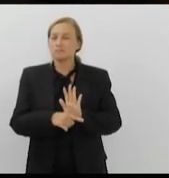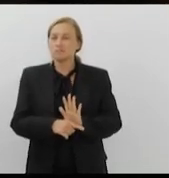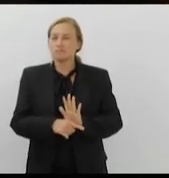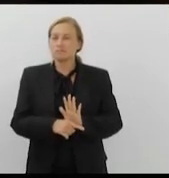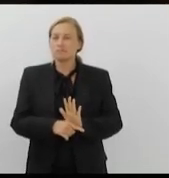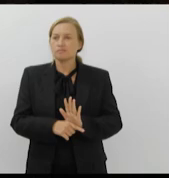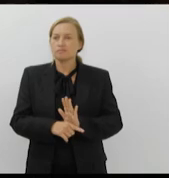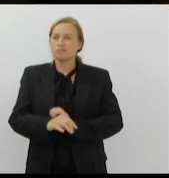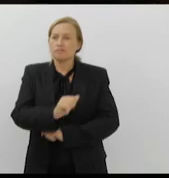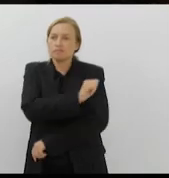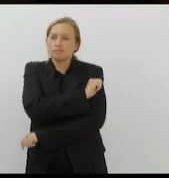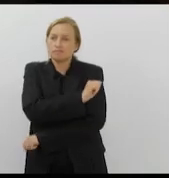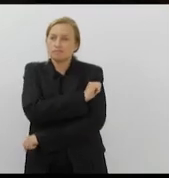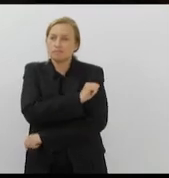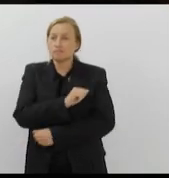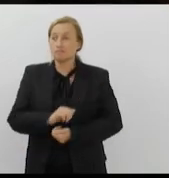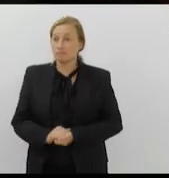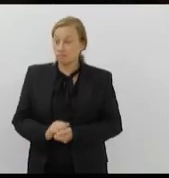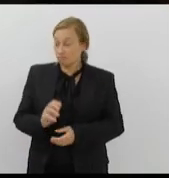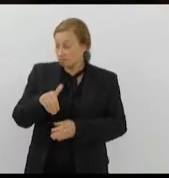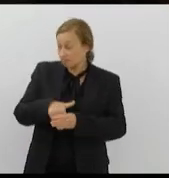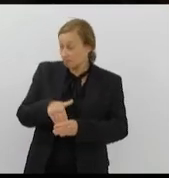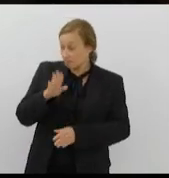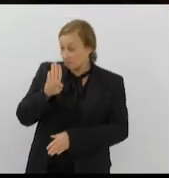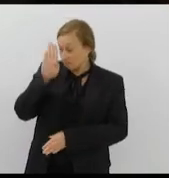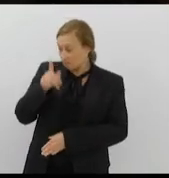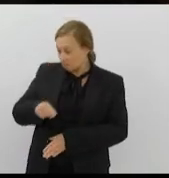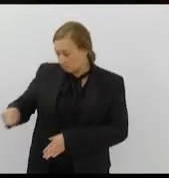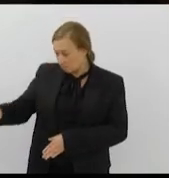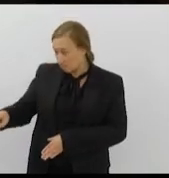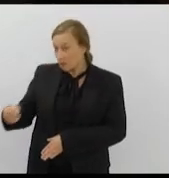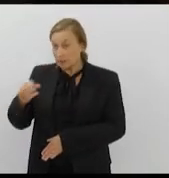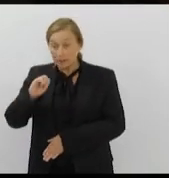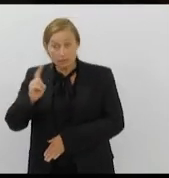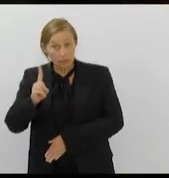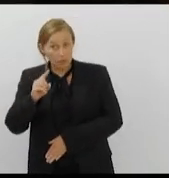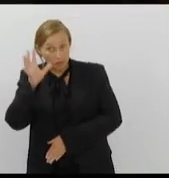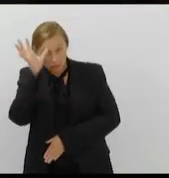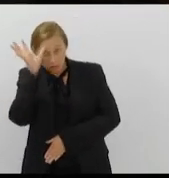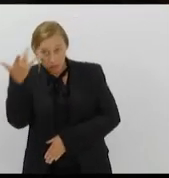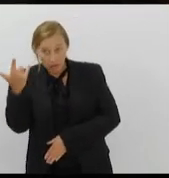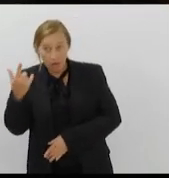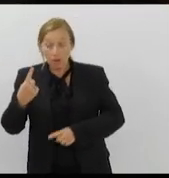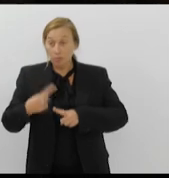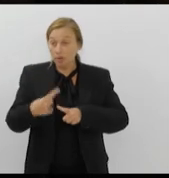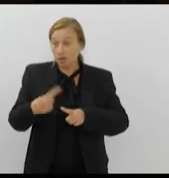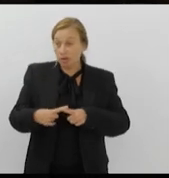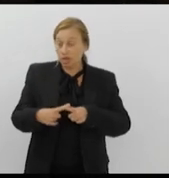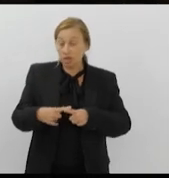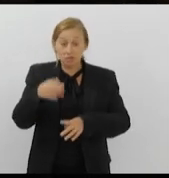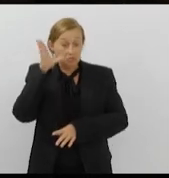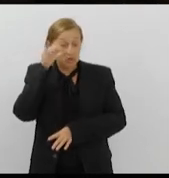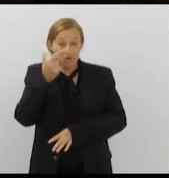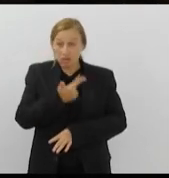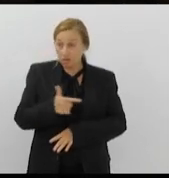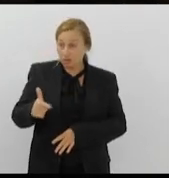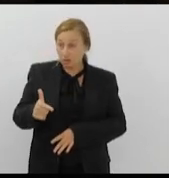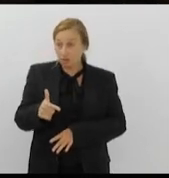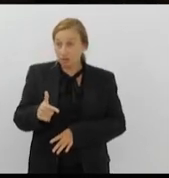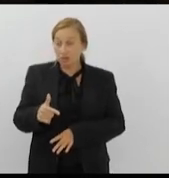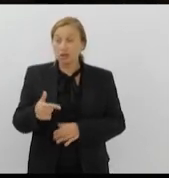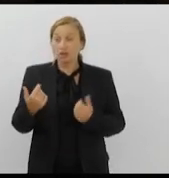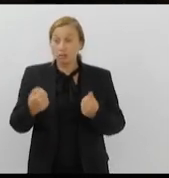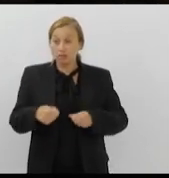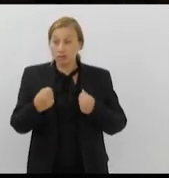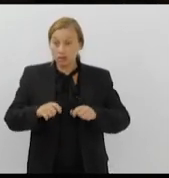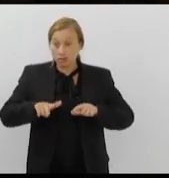As soluções estão aí no caminho. Se não resolver, é porque não é prioridade política, é porque não tem interesse. E aí nós temos que começar